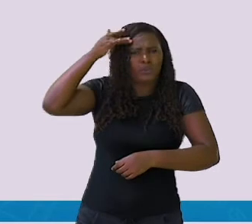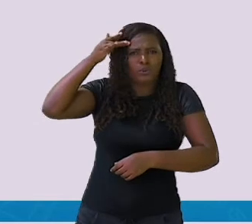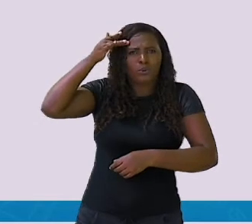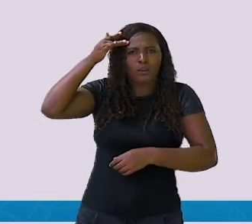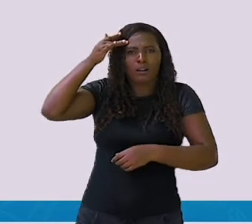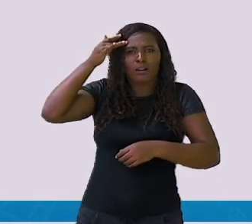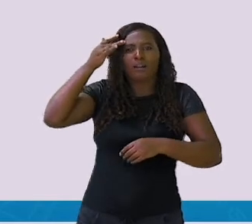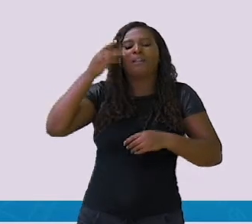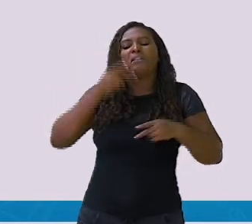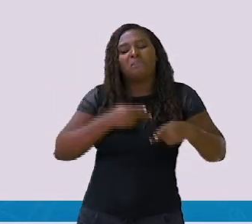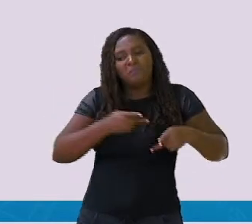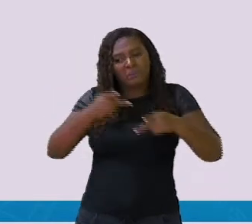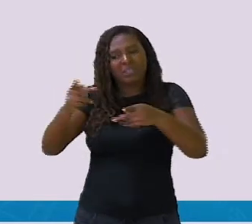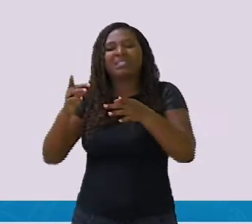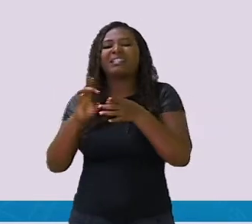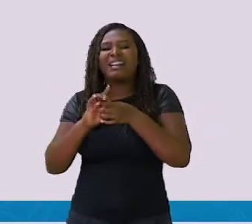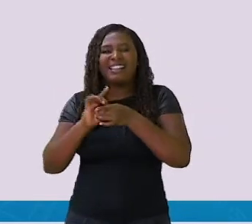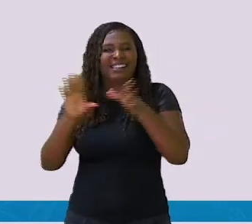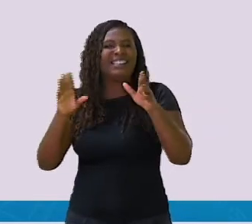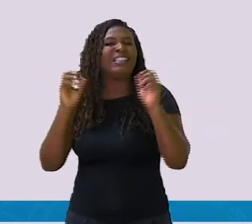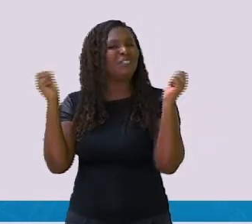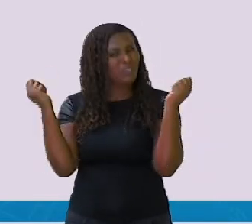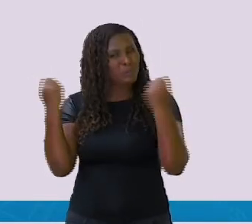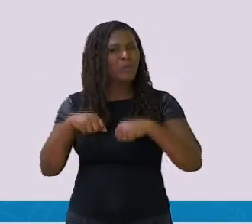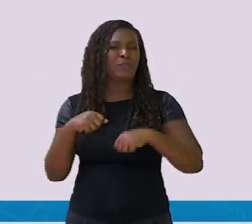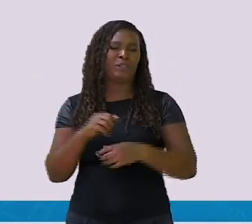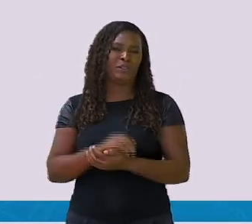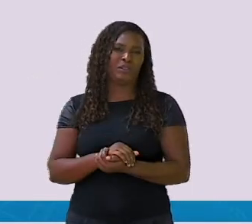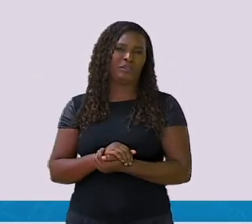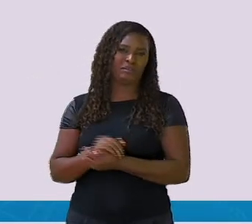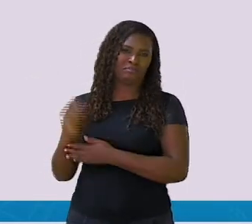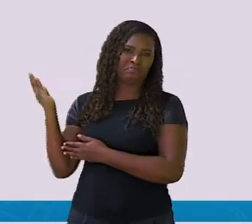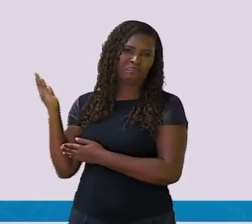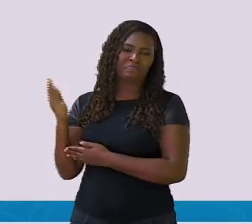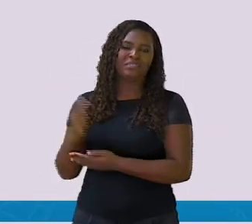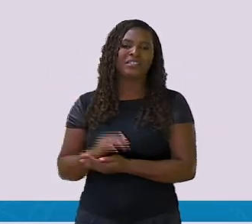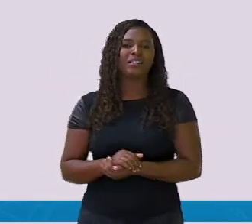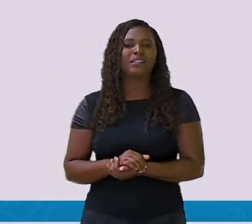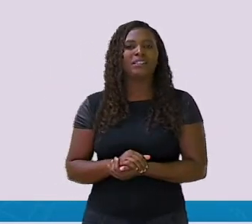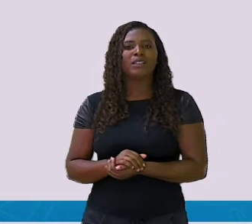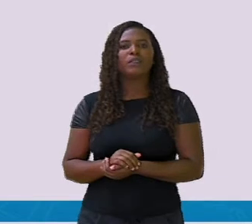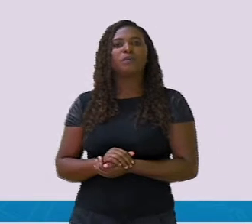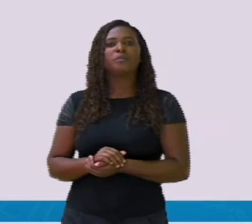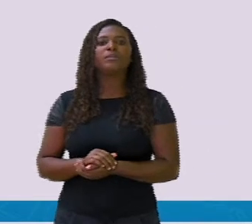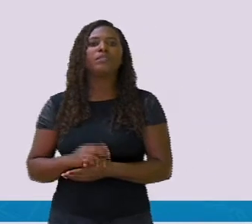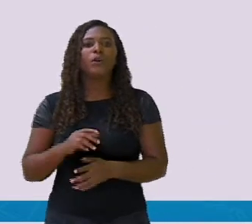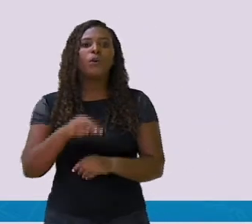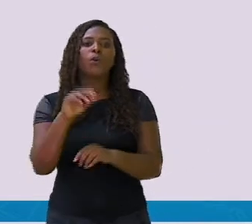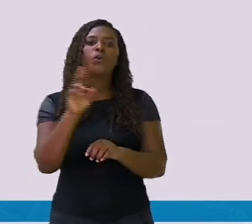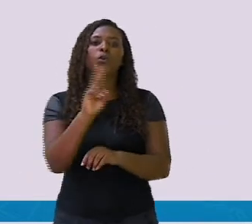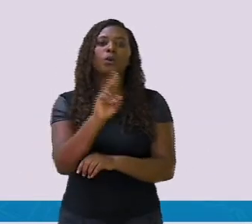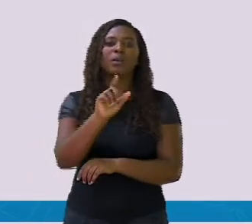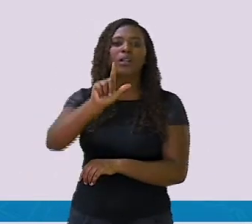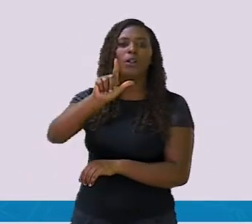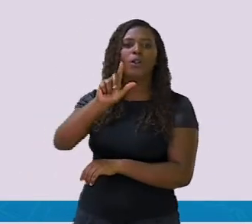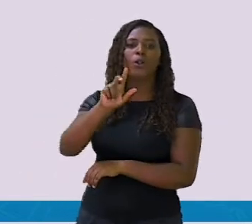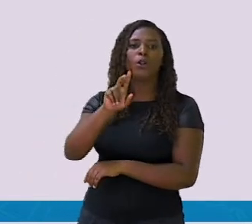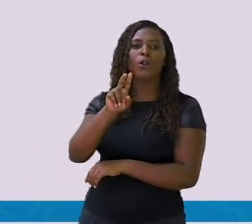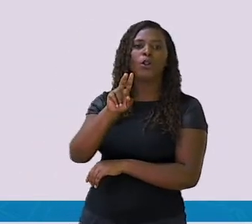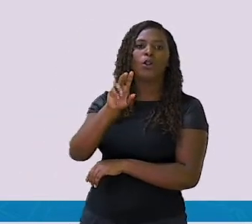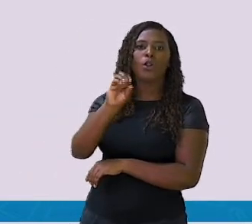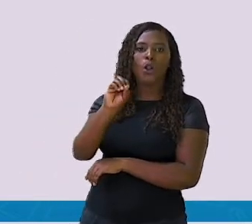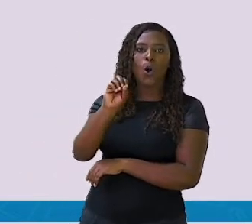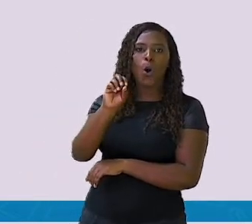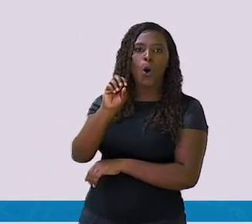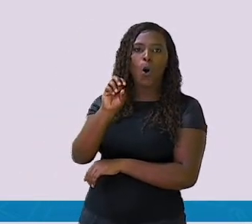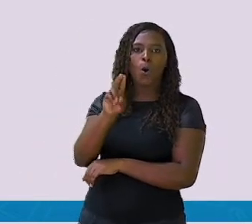mais, a gente sempre tem que falar sobre um ponto de referência, né? Então, o Museu do Louvre é um ponto de referência